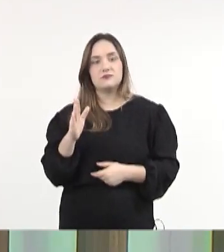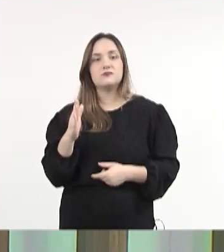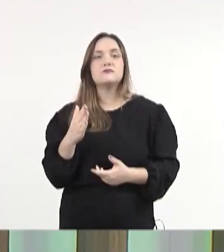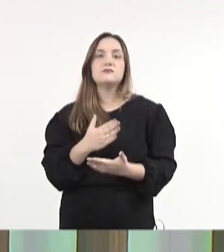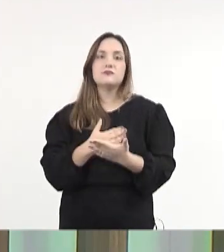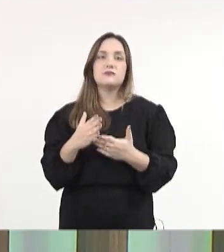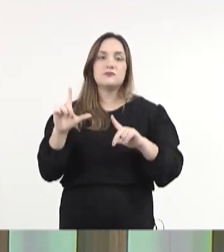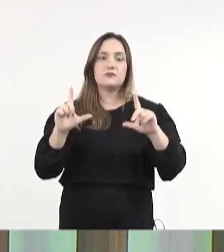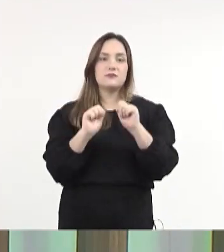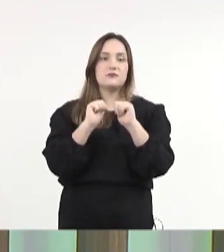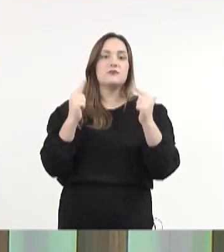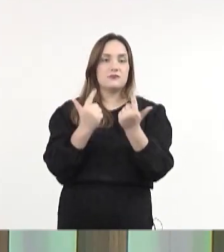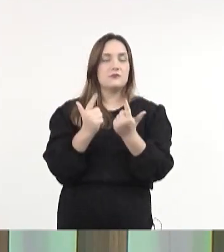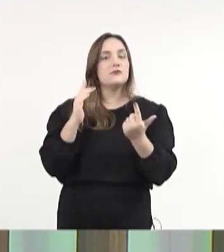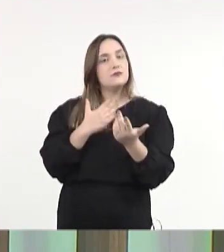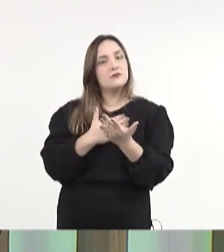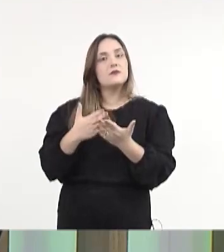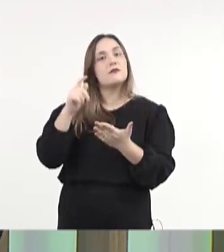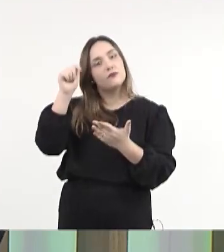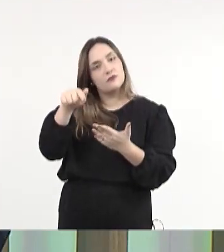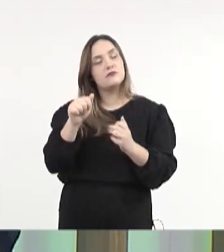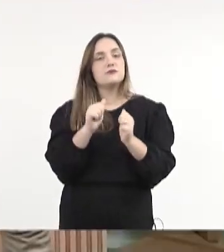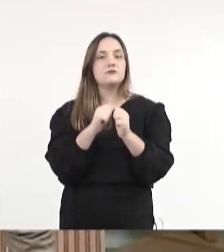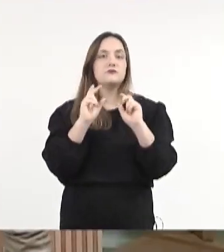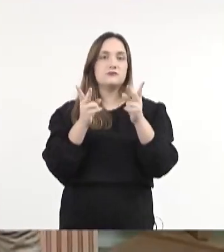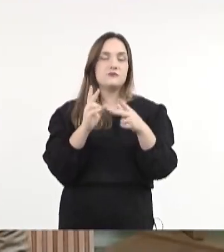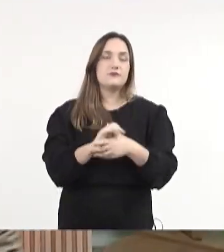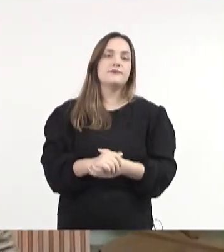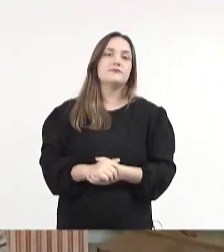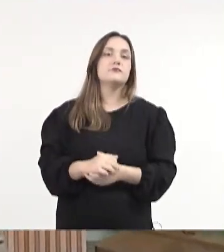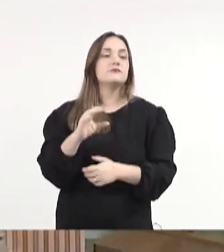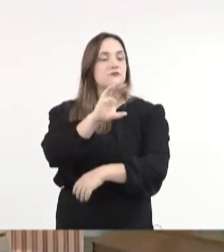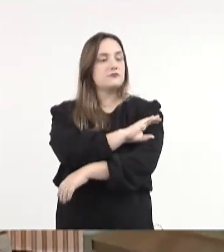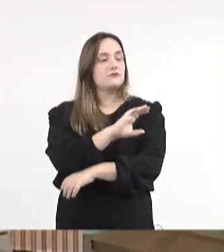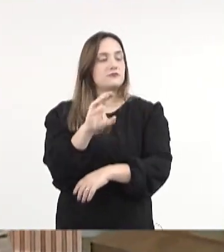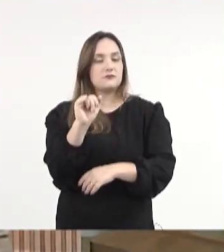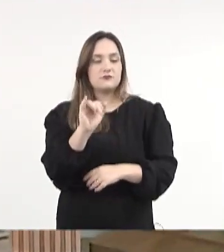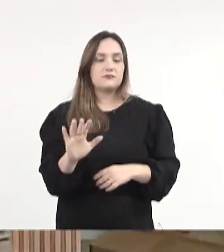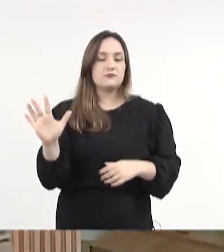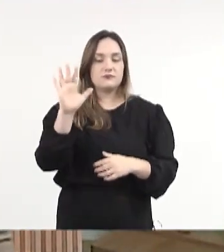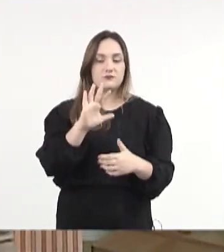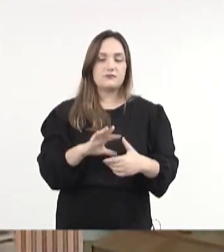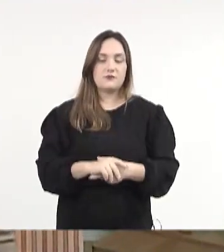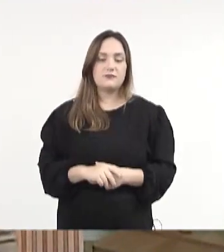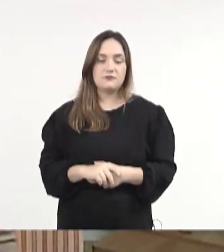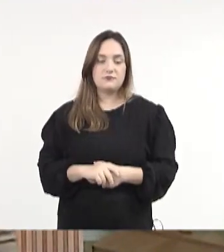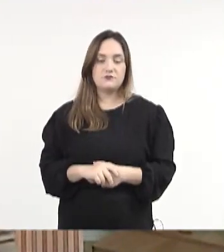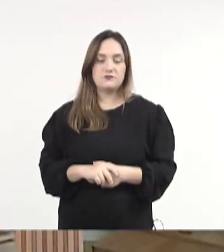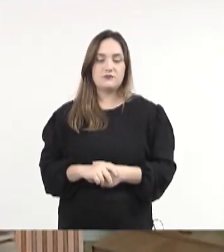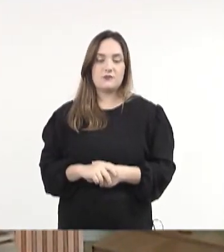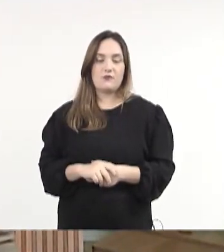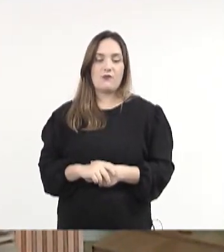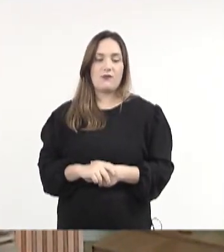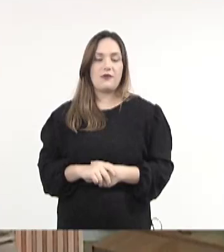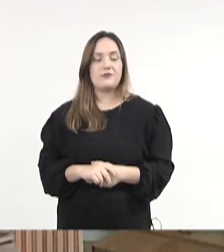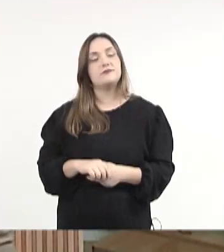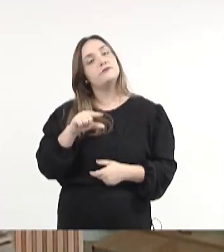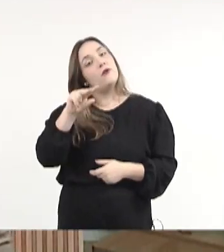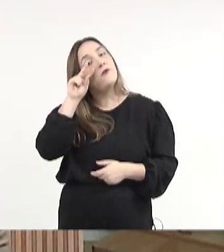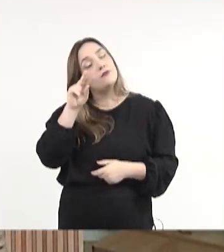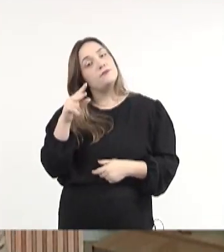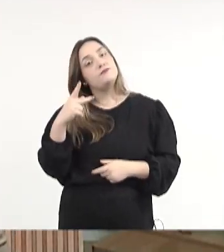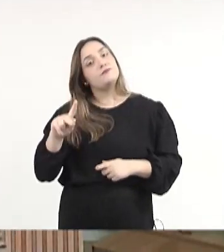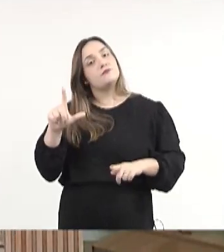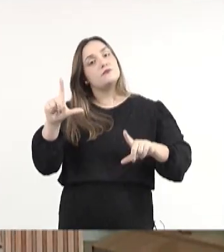TV Assembleia, né? E o Osmar, ele é um dos coordenadores de imagem, né? Sim, cuida de todo esse trato que você vê na sua